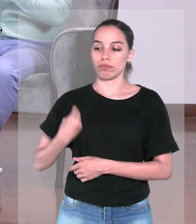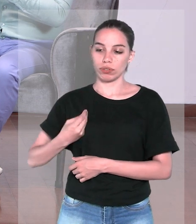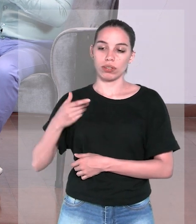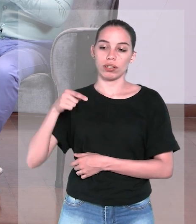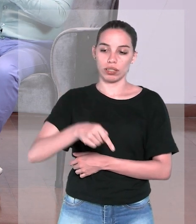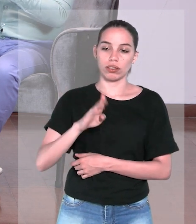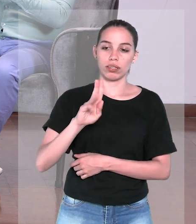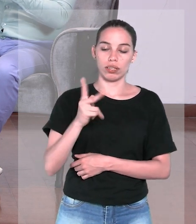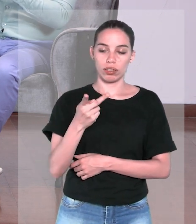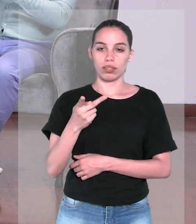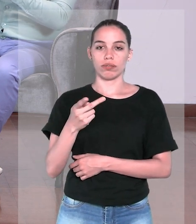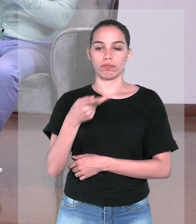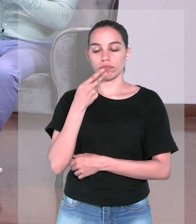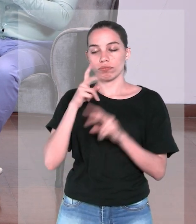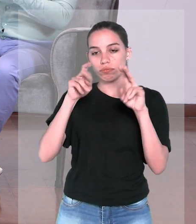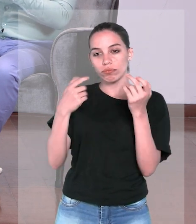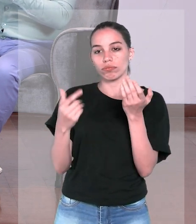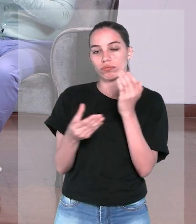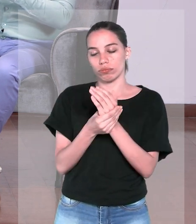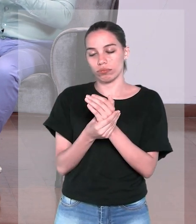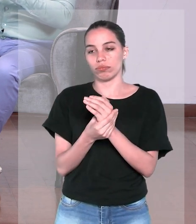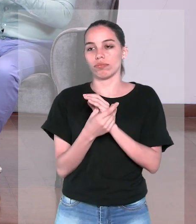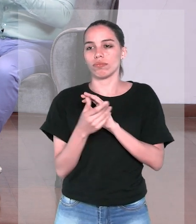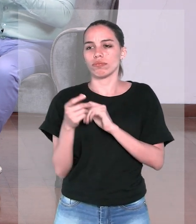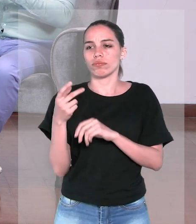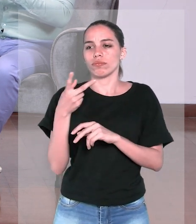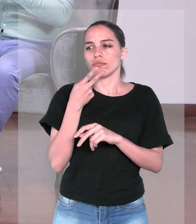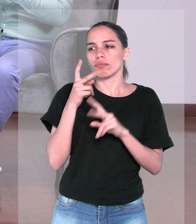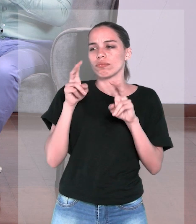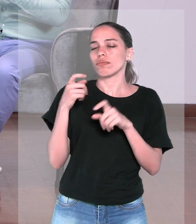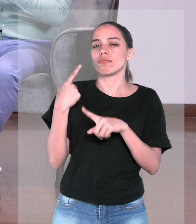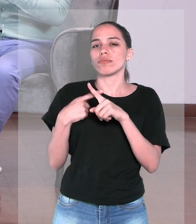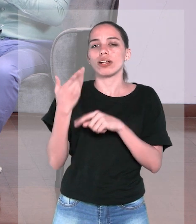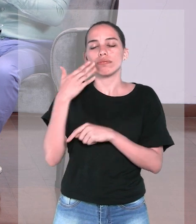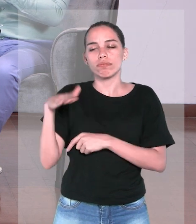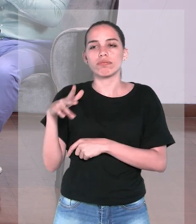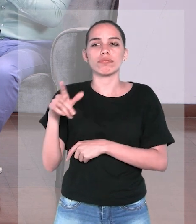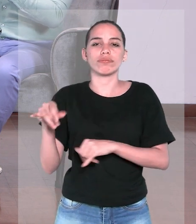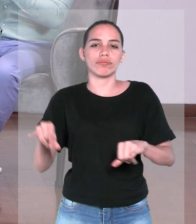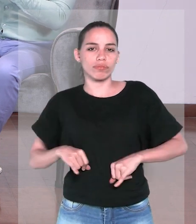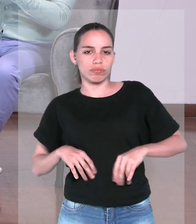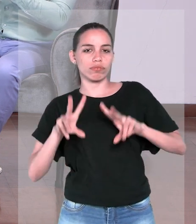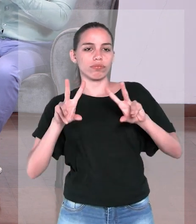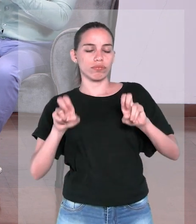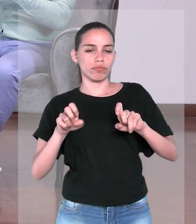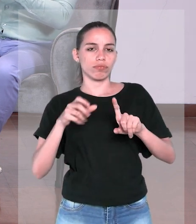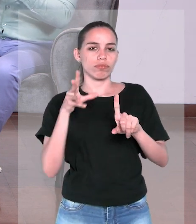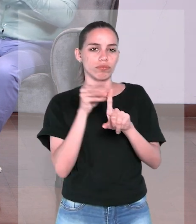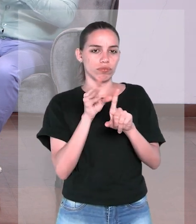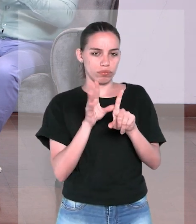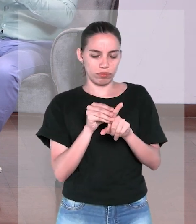Seja Emílio, ou Quando os Sinais Convocam ao Lado, em que a comunidade LGBTQIA+, abraçou muito esse